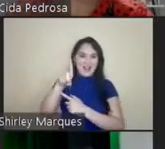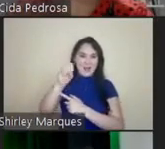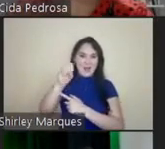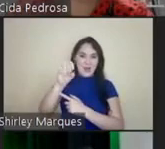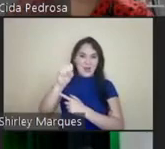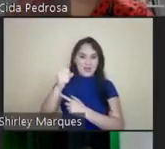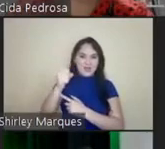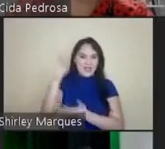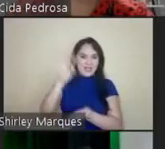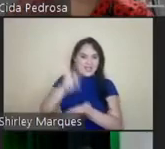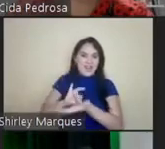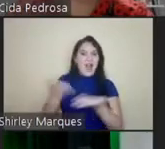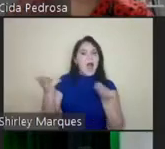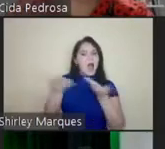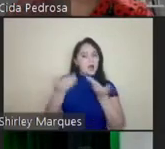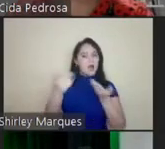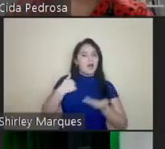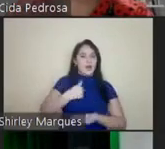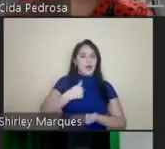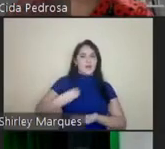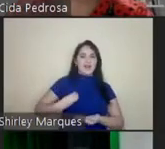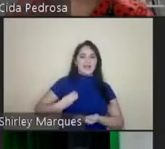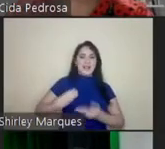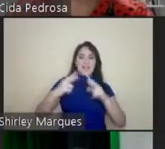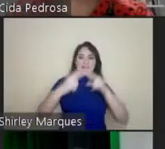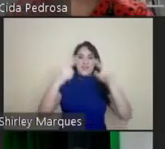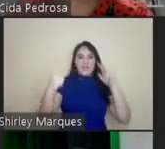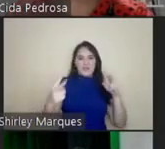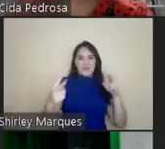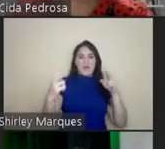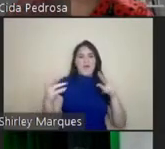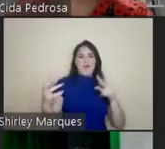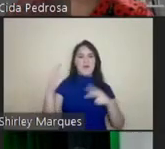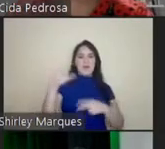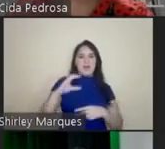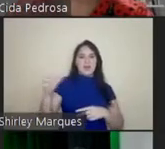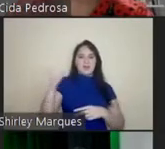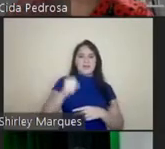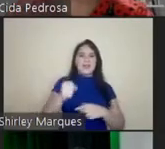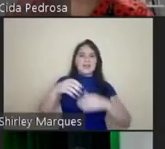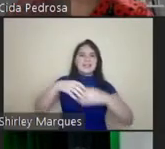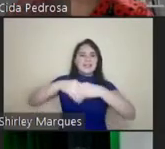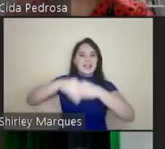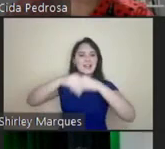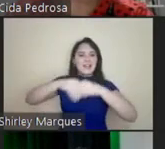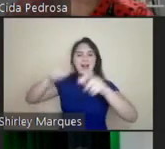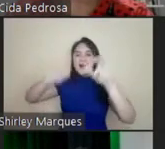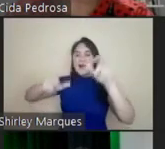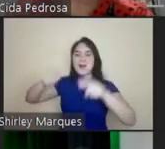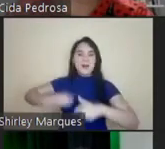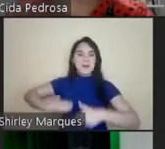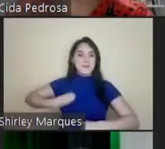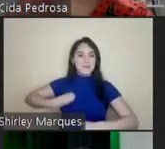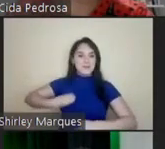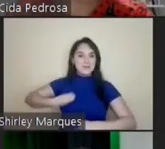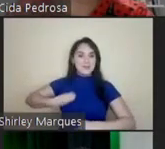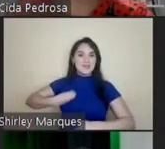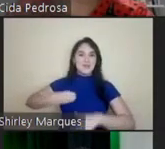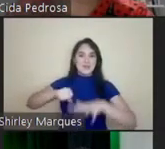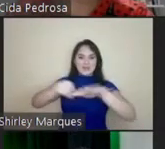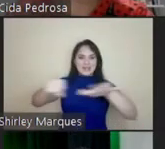sua história, sua importância, saudar o povo de Canudos, né? Saudar esse povo do sertão,